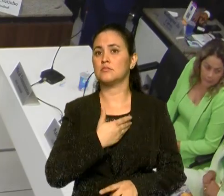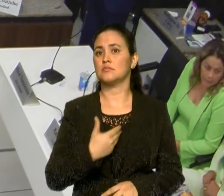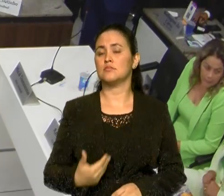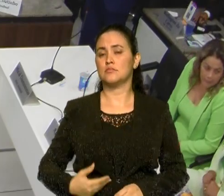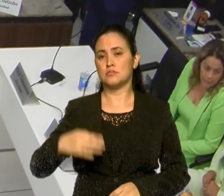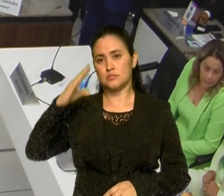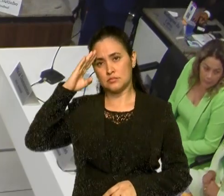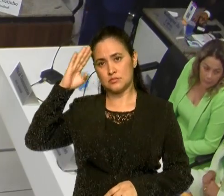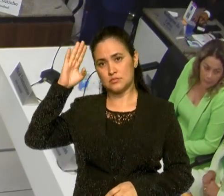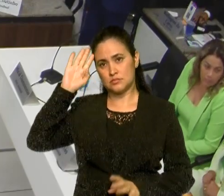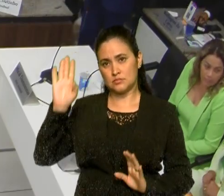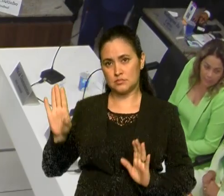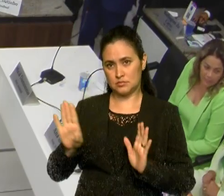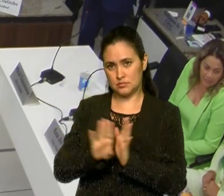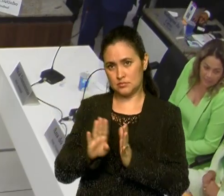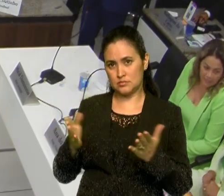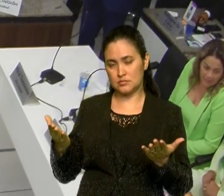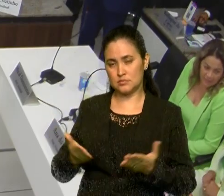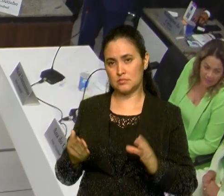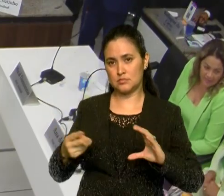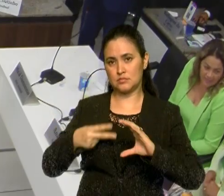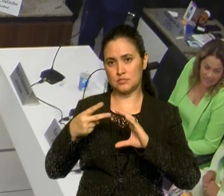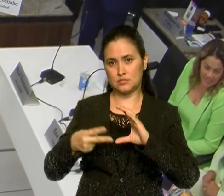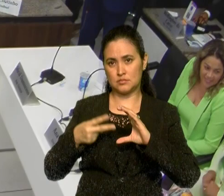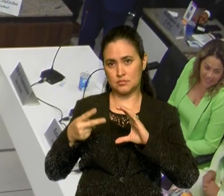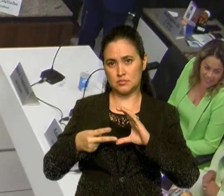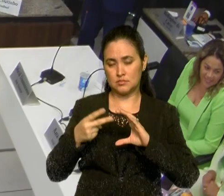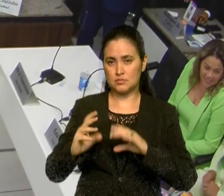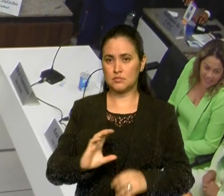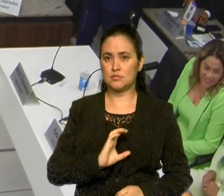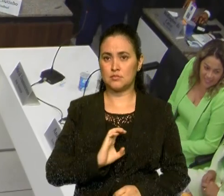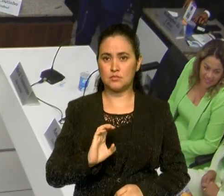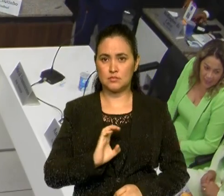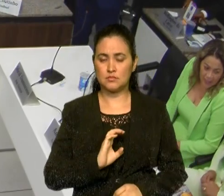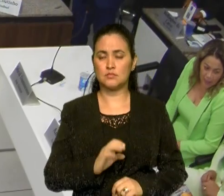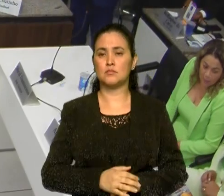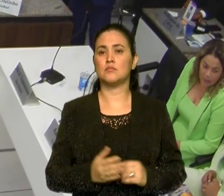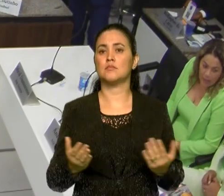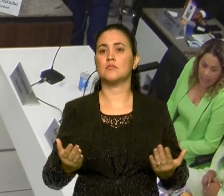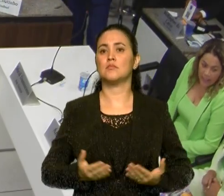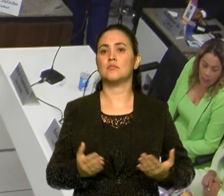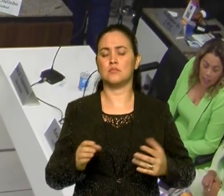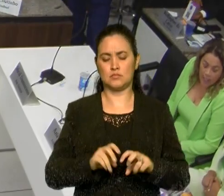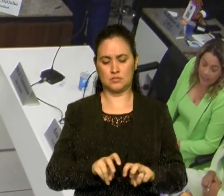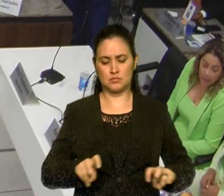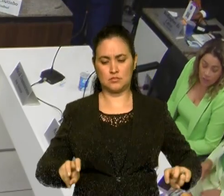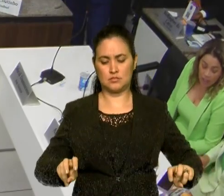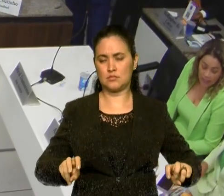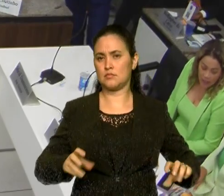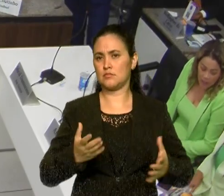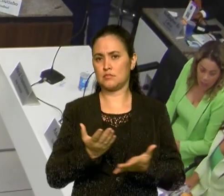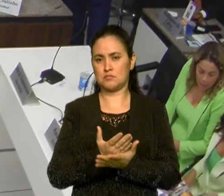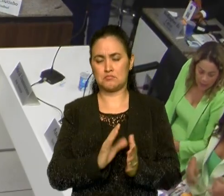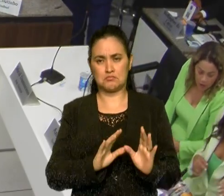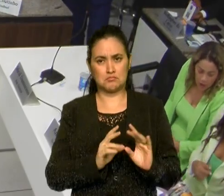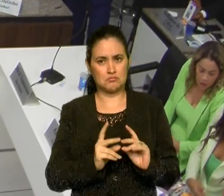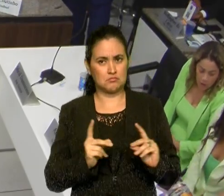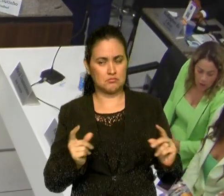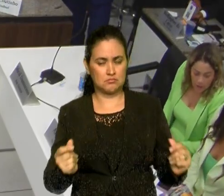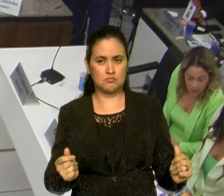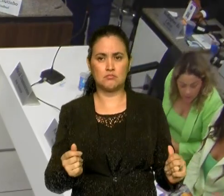Ele acabou de chegar aqui na Câmara Municipal de Caxias. Nesse momento ela saiu da mesa, ela desfez a mesa, está indo receber